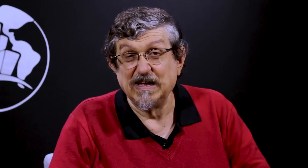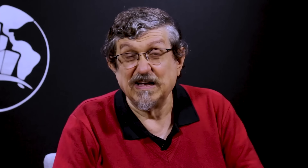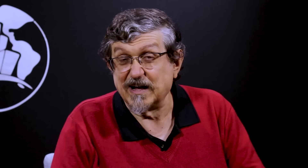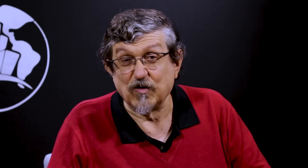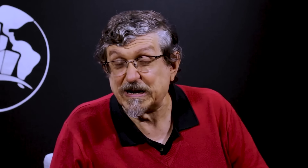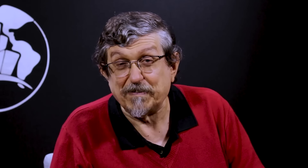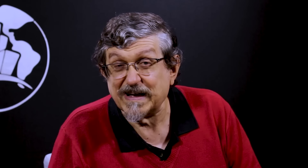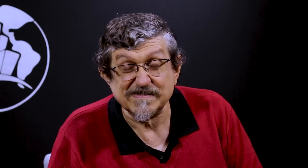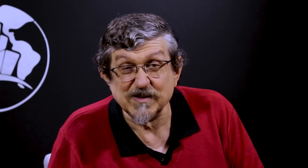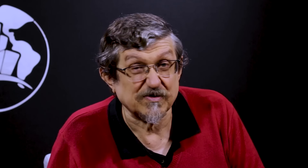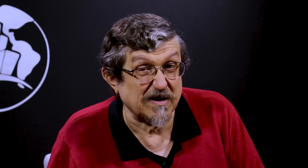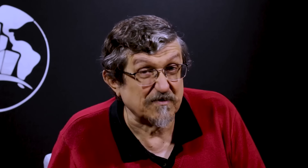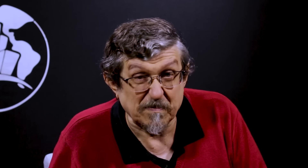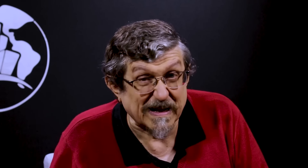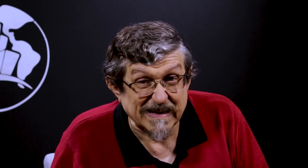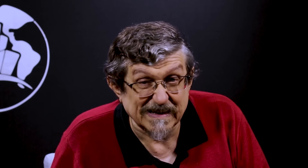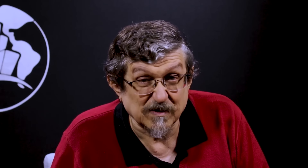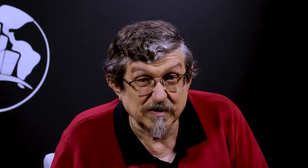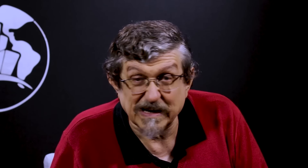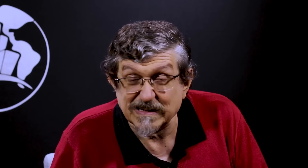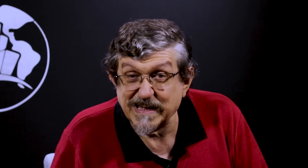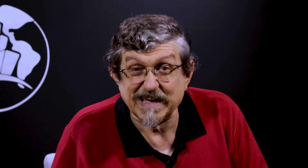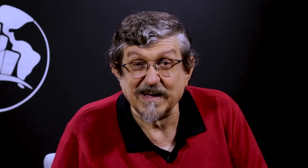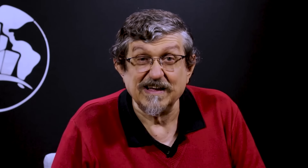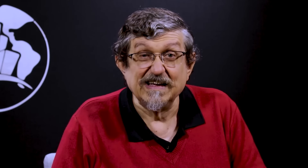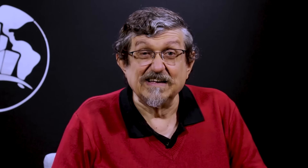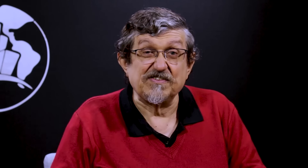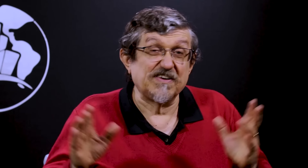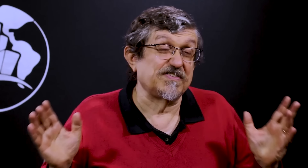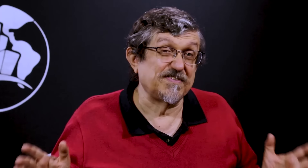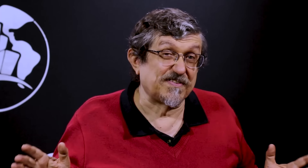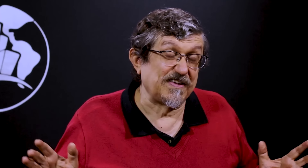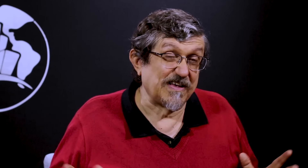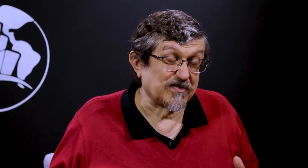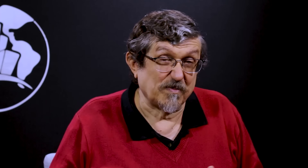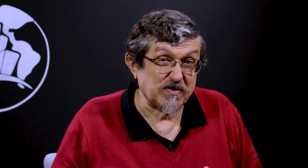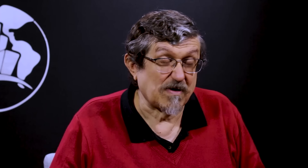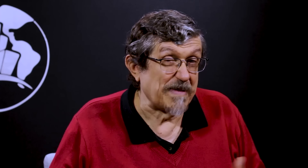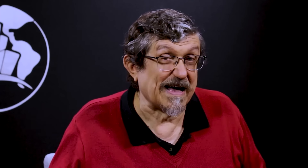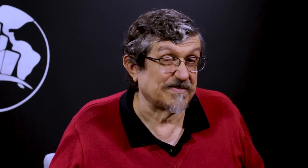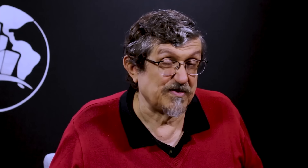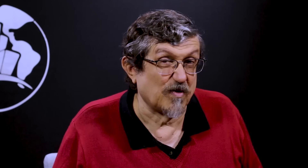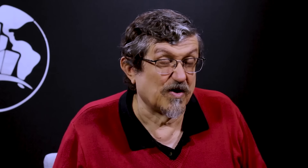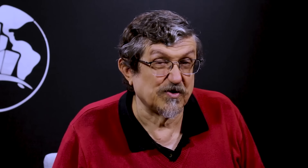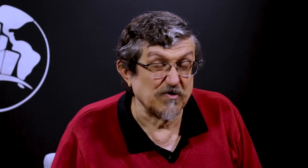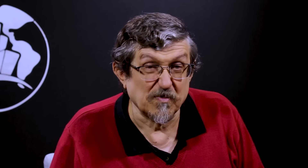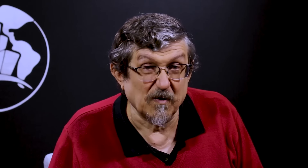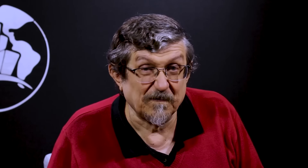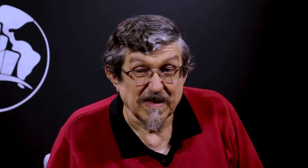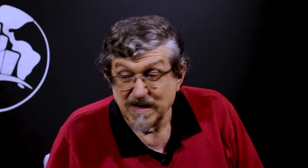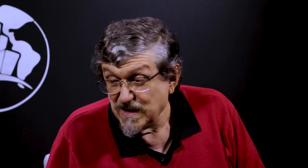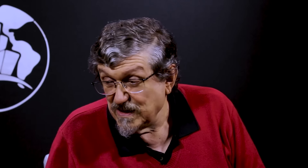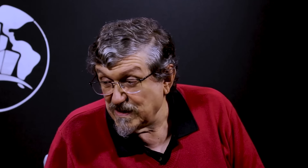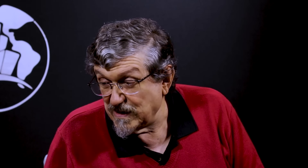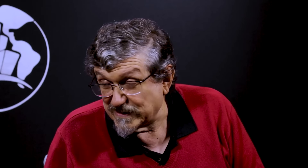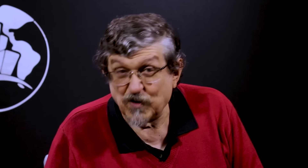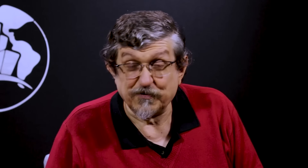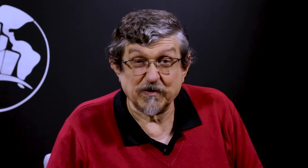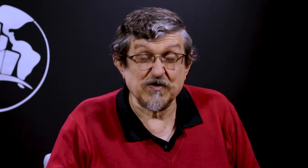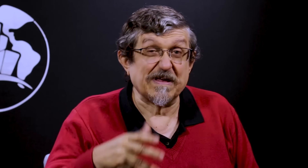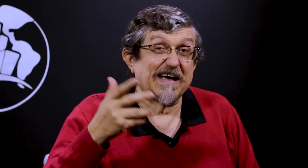herdou agora parece não servir para nada, o que ele tem diante de si é somente uma ameaça de morte do irmão,